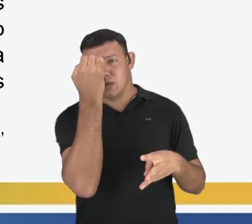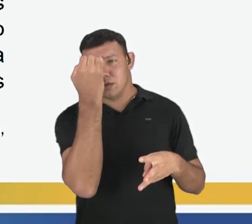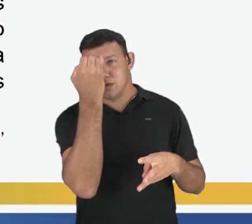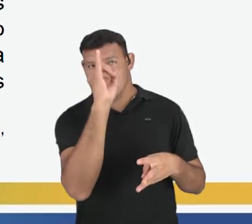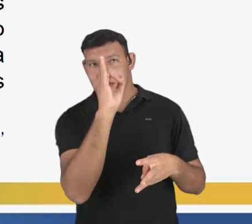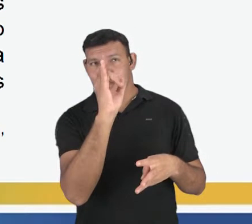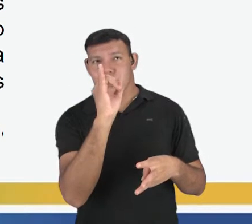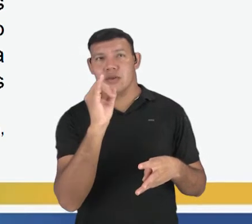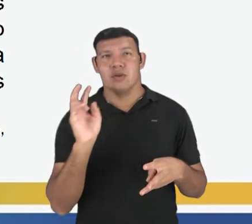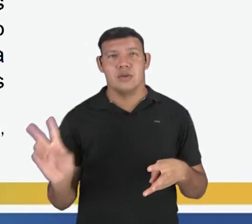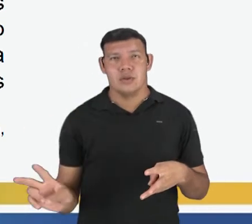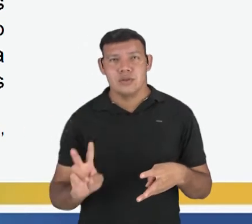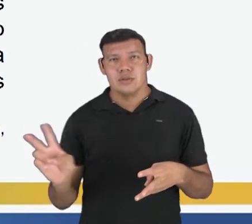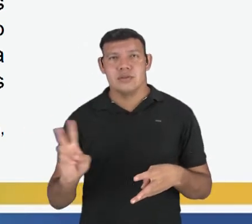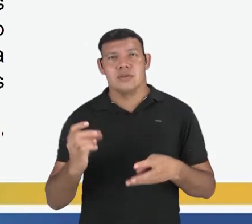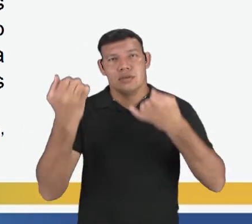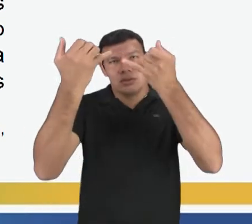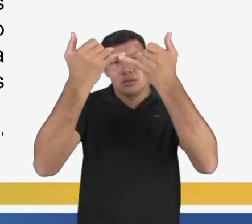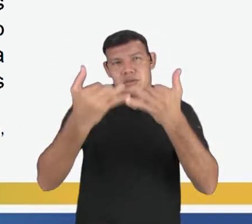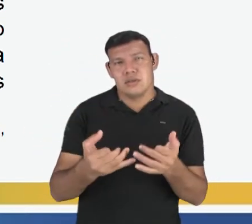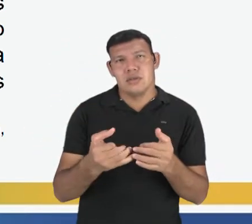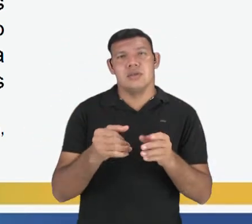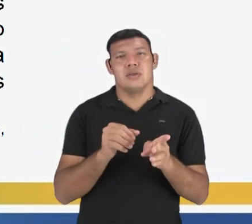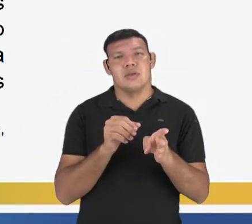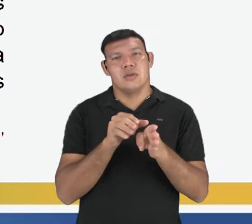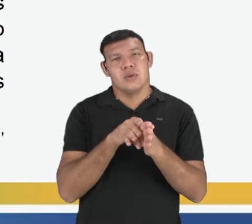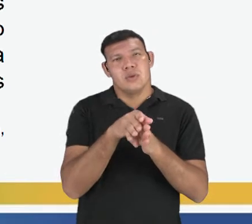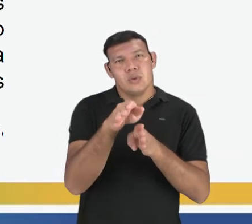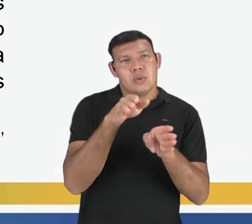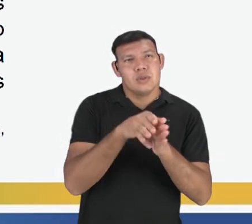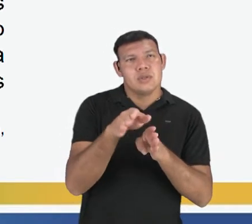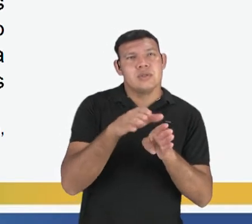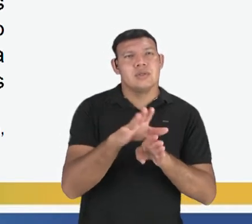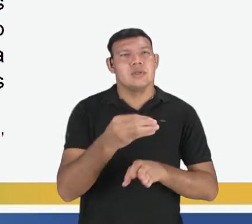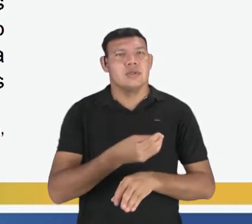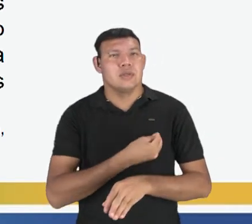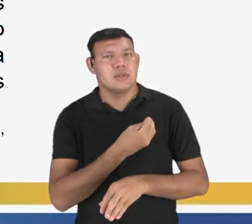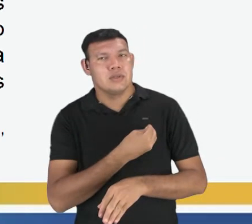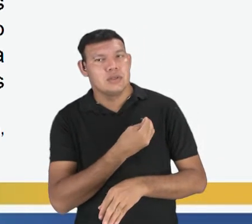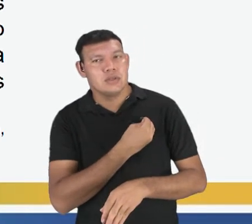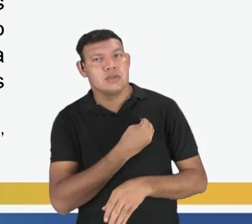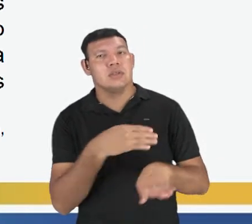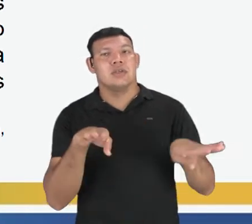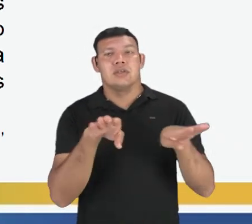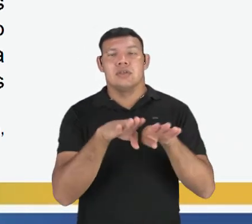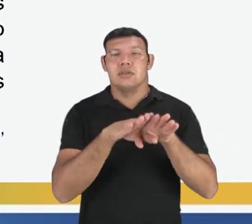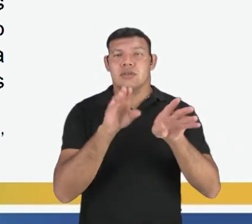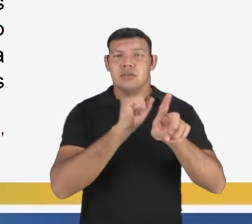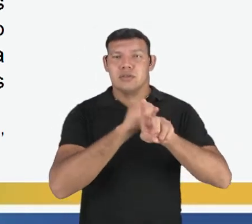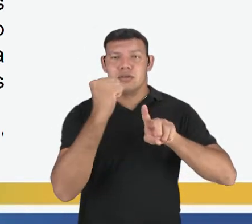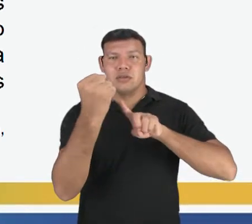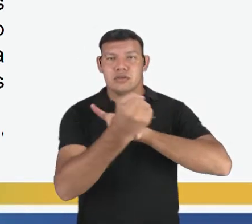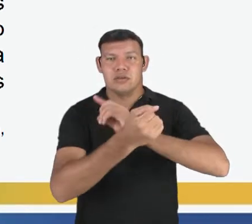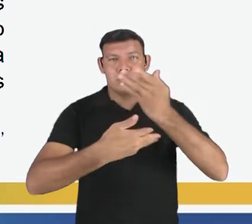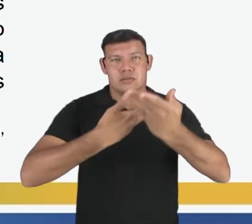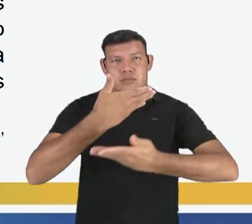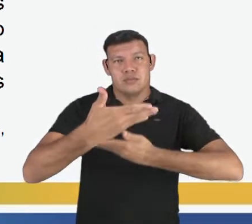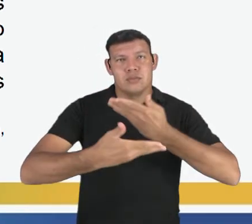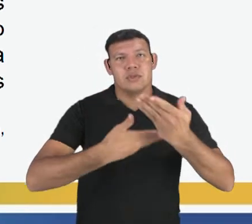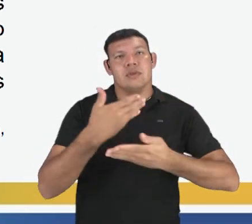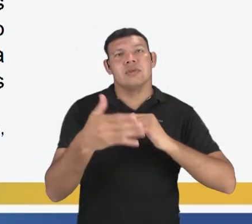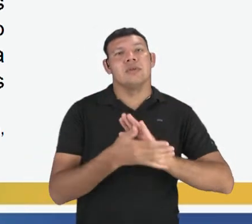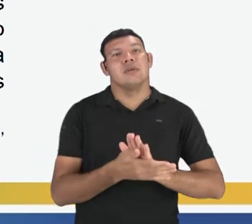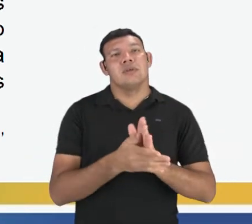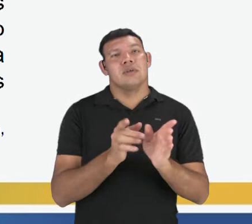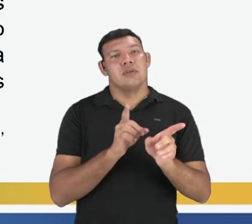inventariar valores que expliquem e orientam a própria vida e a vida da sociedade, que direciona